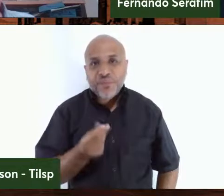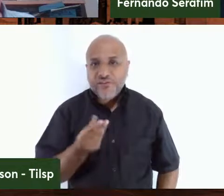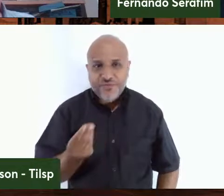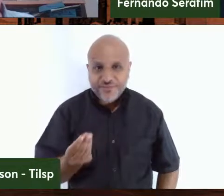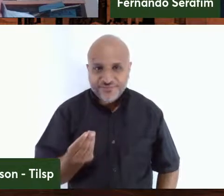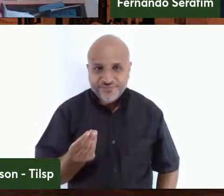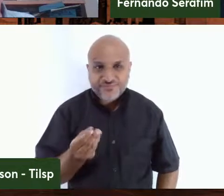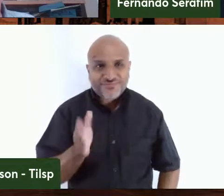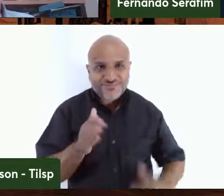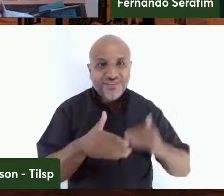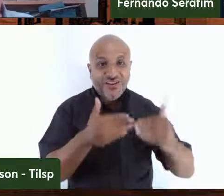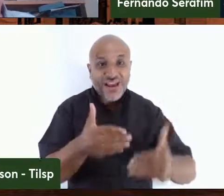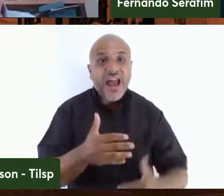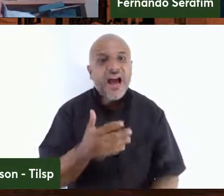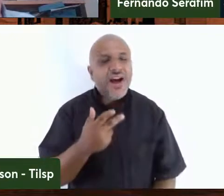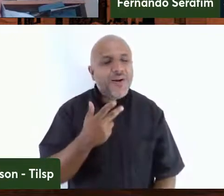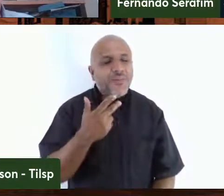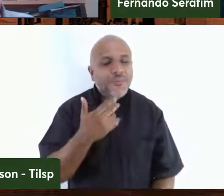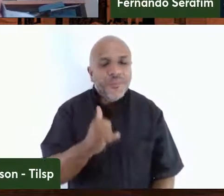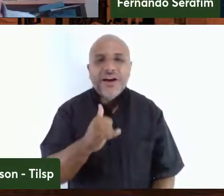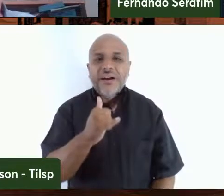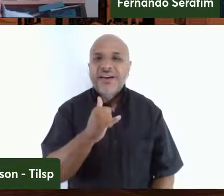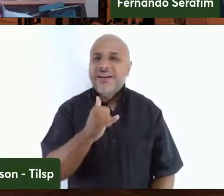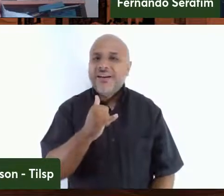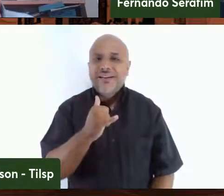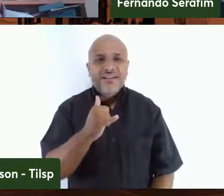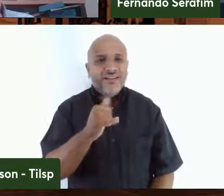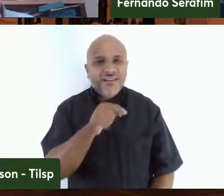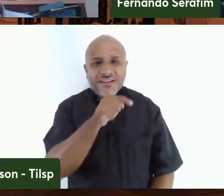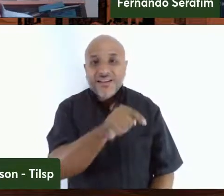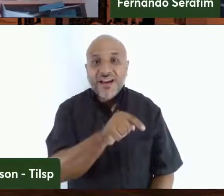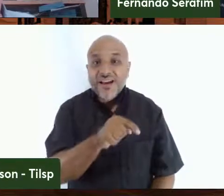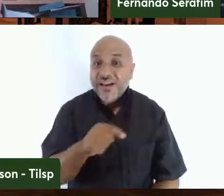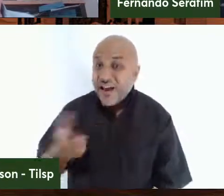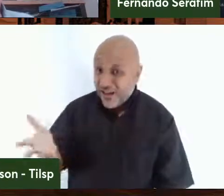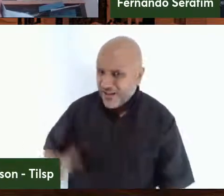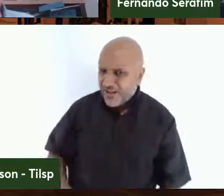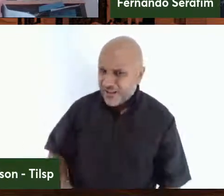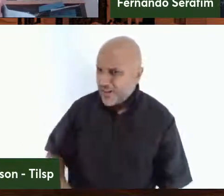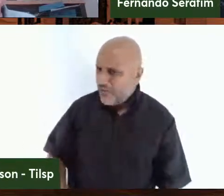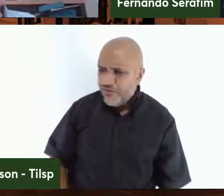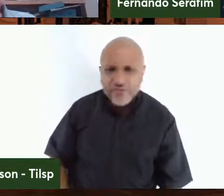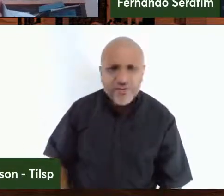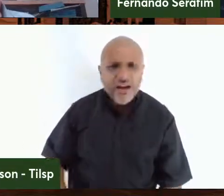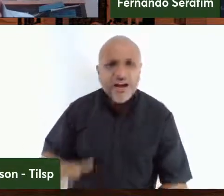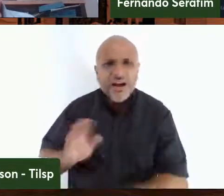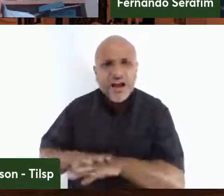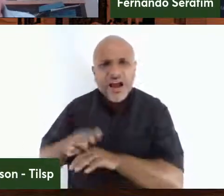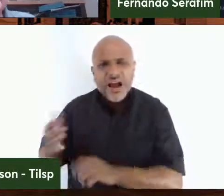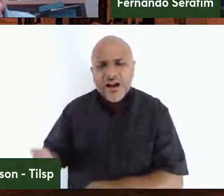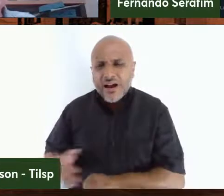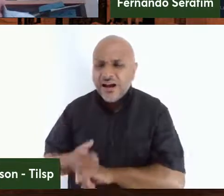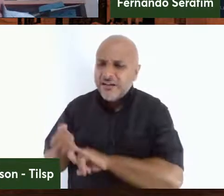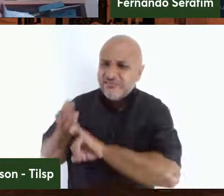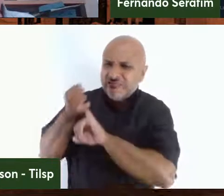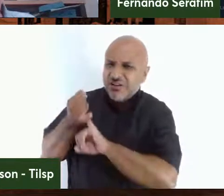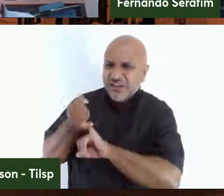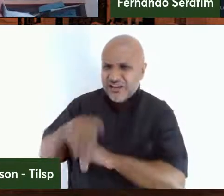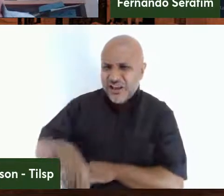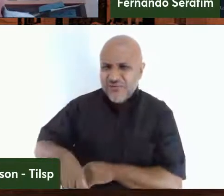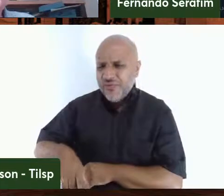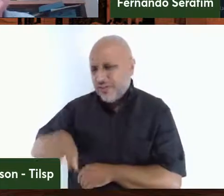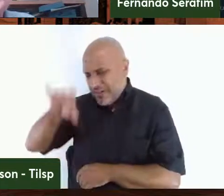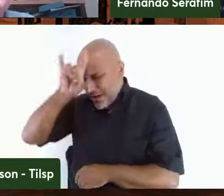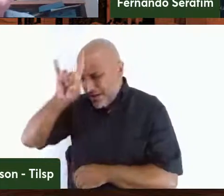Sobre a paternidade, né? Traiu ou não traiu, né? A clássica. Se ela traiu ou não